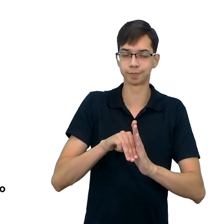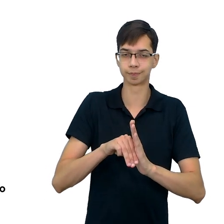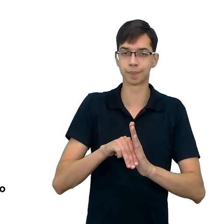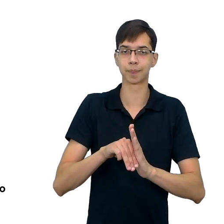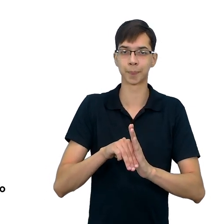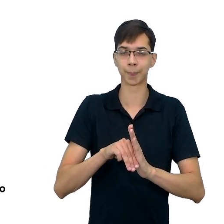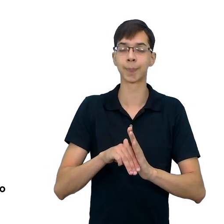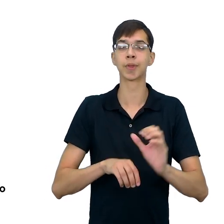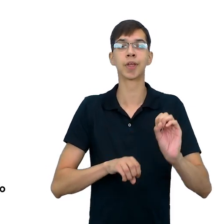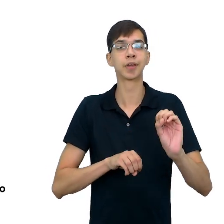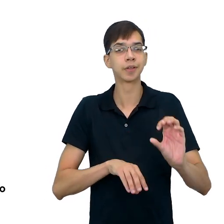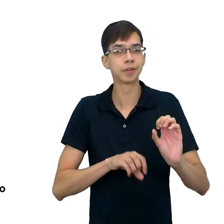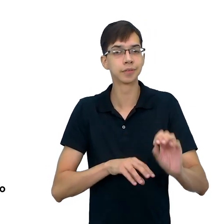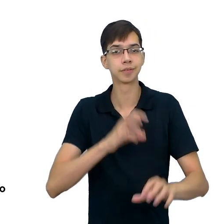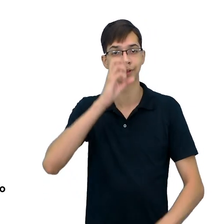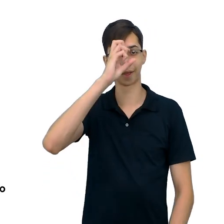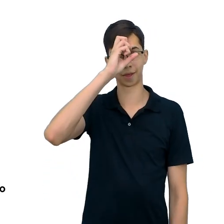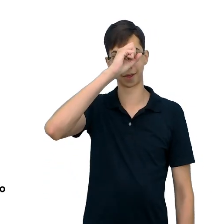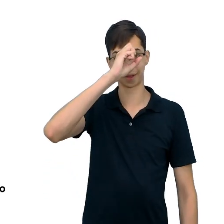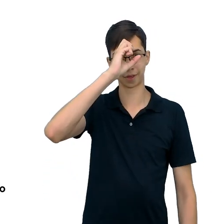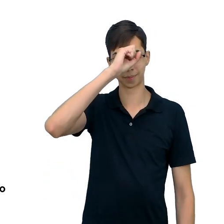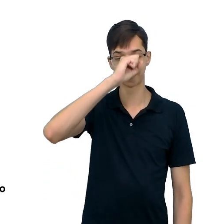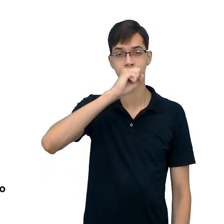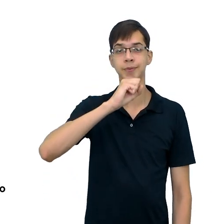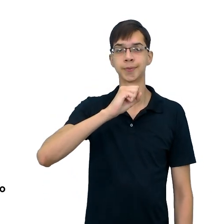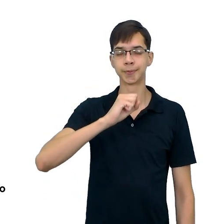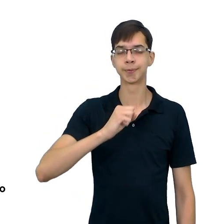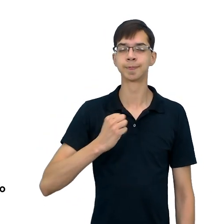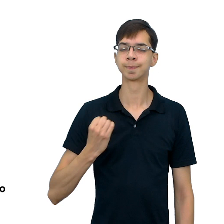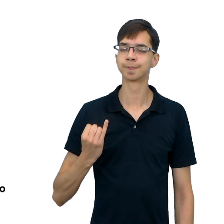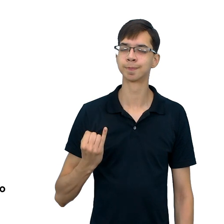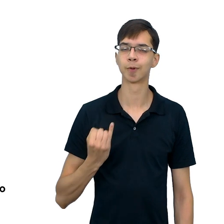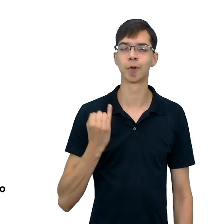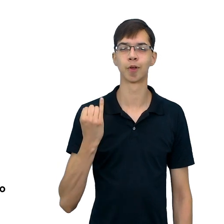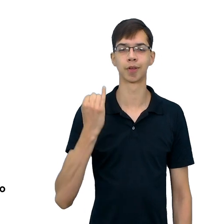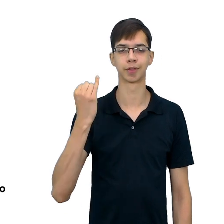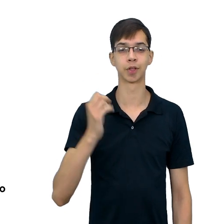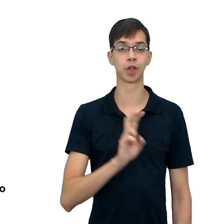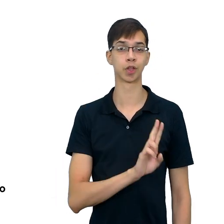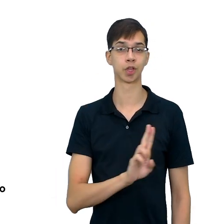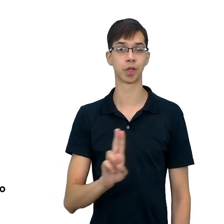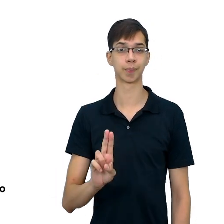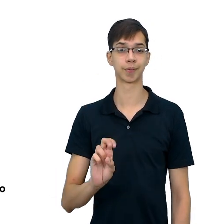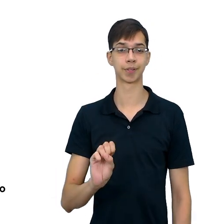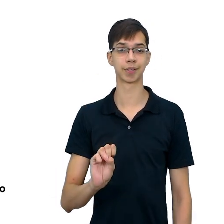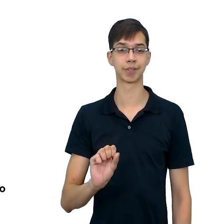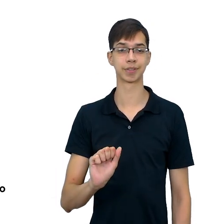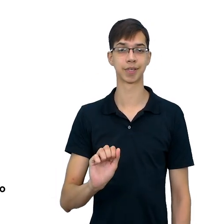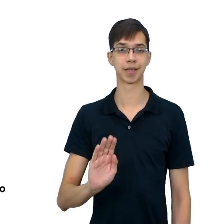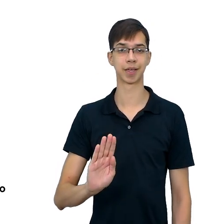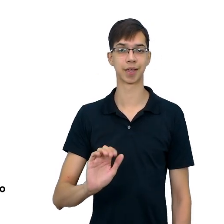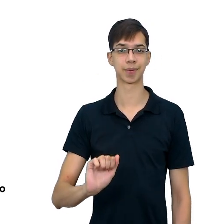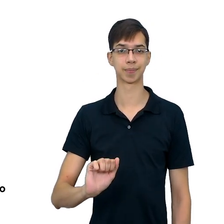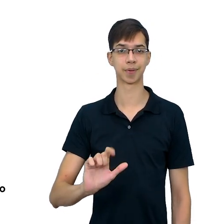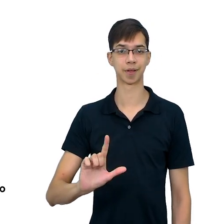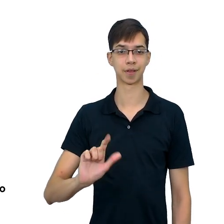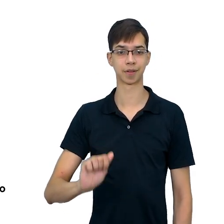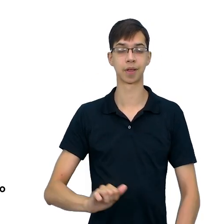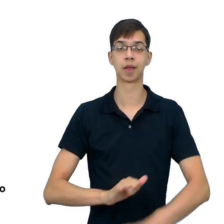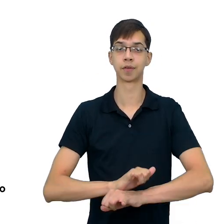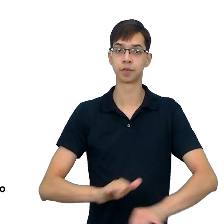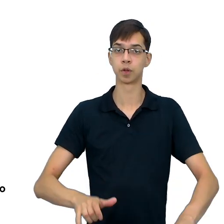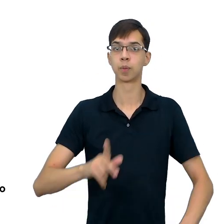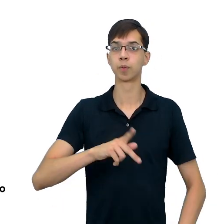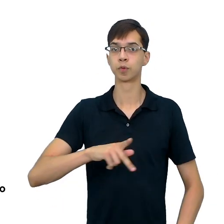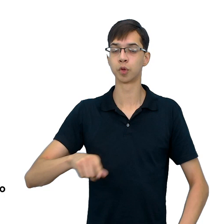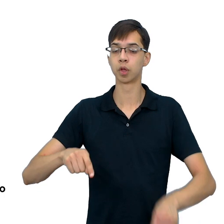de ensino-aprendizagem mais significativo, né? O Sabala, ele fala que um professor, ao se esforçar em ver a sala de